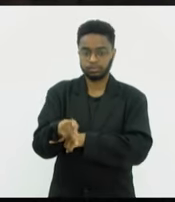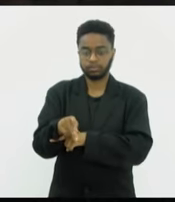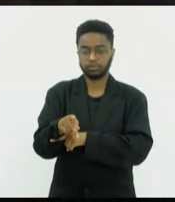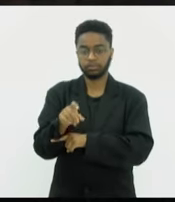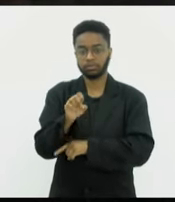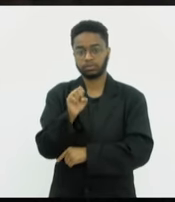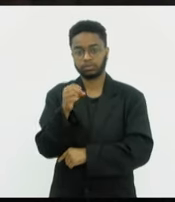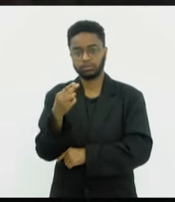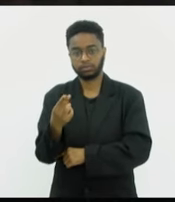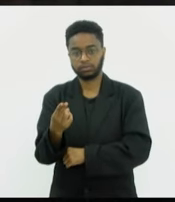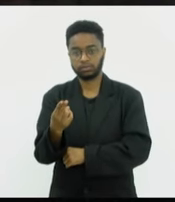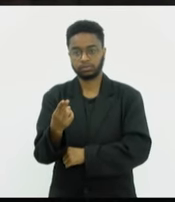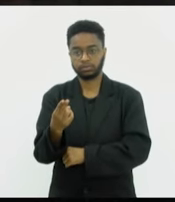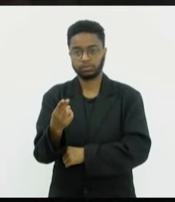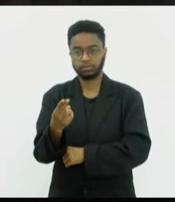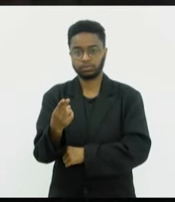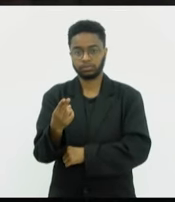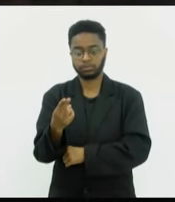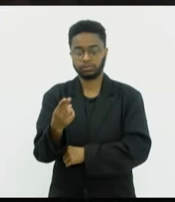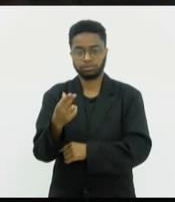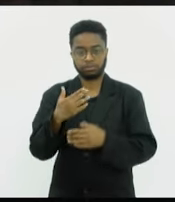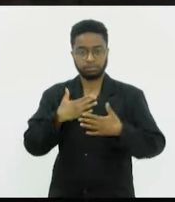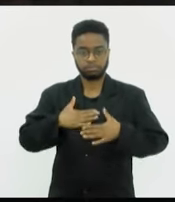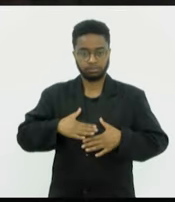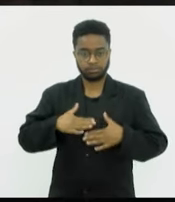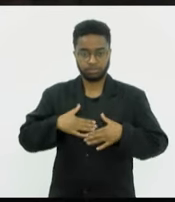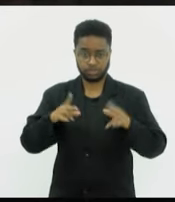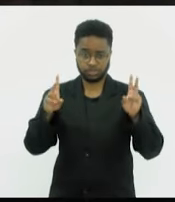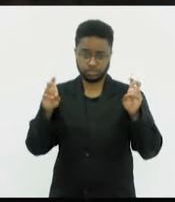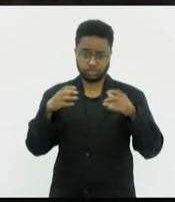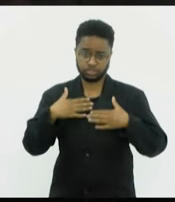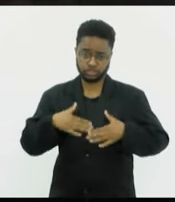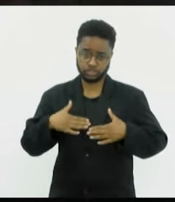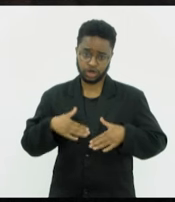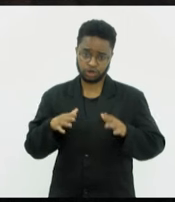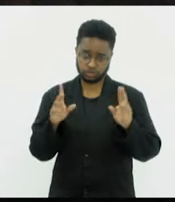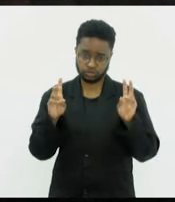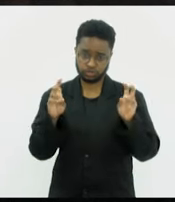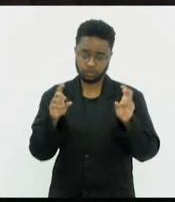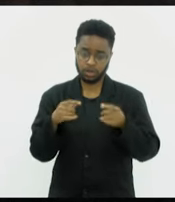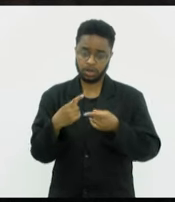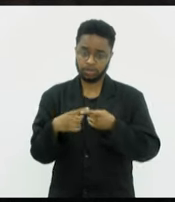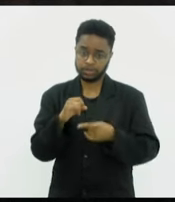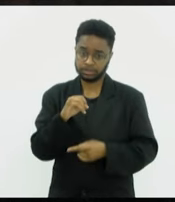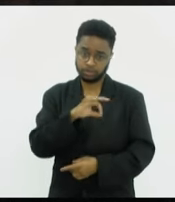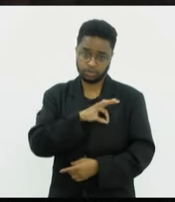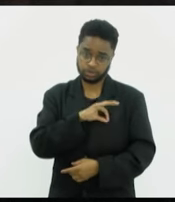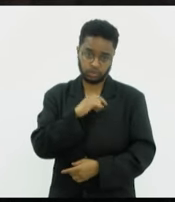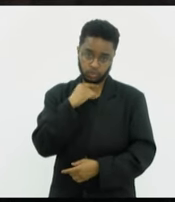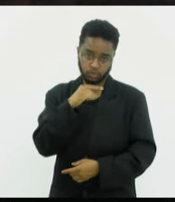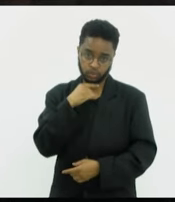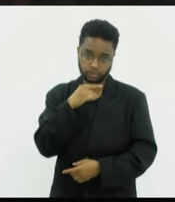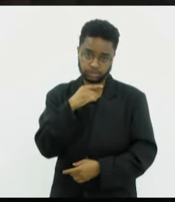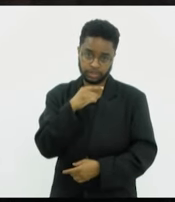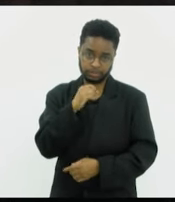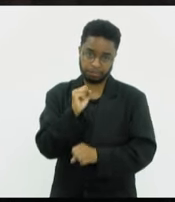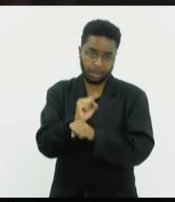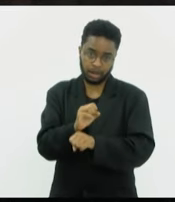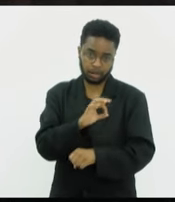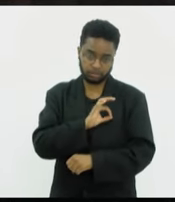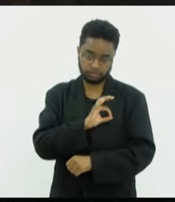ou, né, para o seu descanso. Descanso, porque uma vez que você é policial, você nunca mais deixa de ser